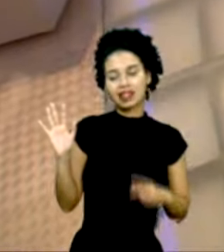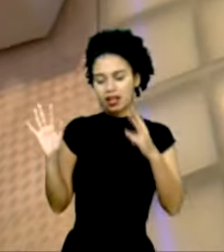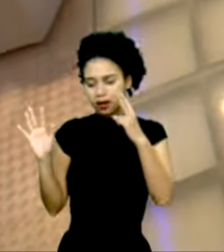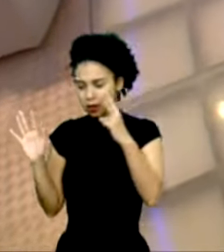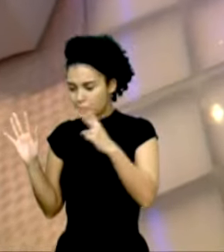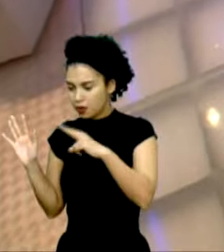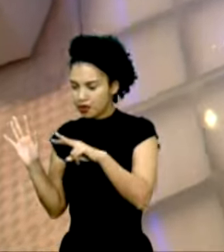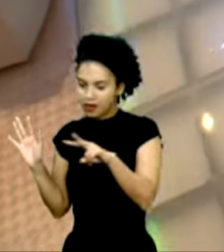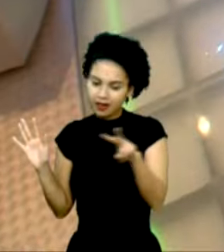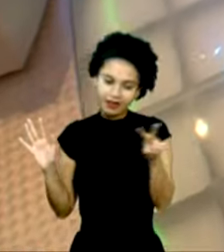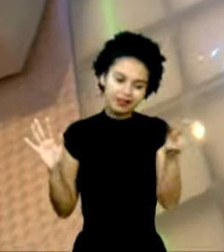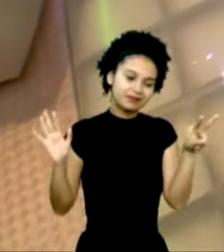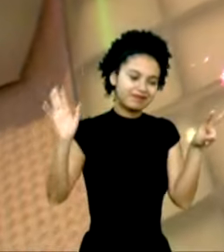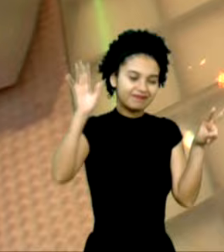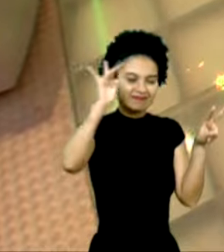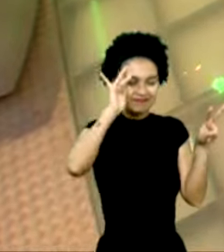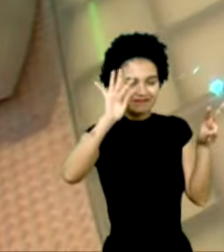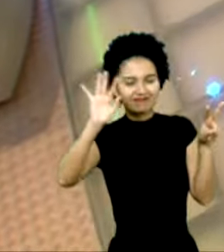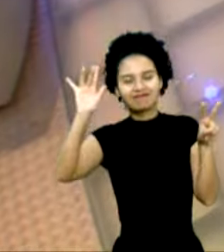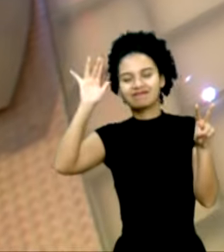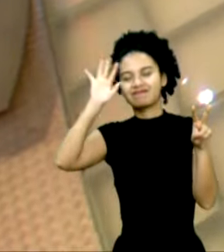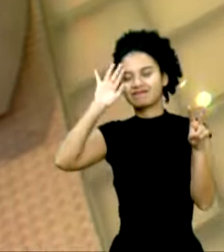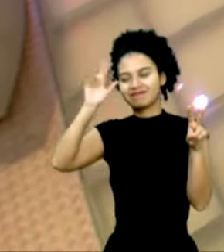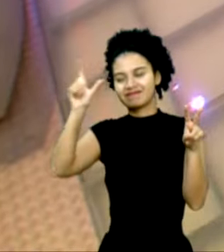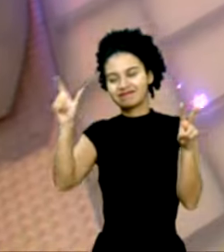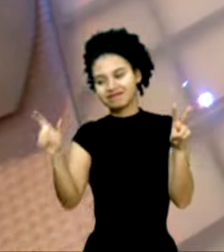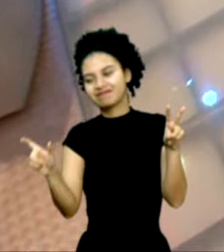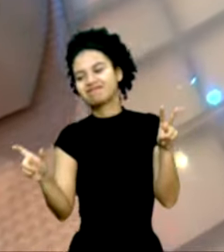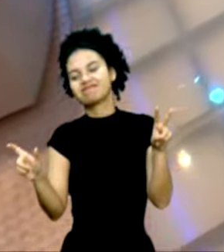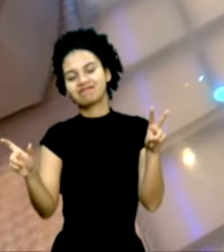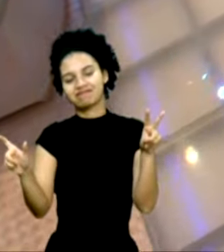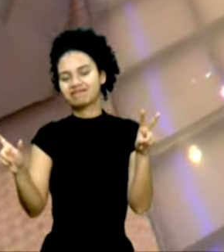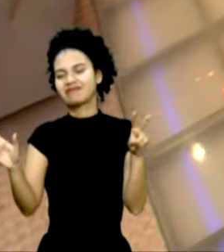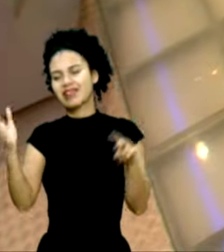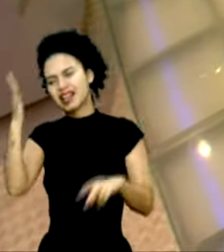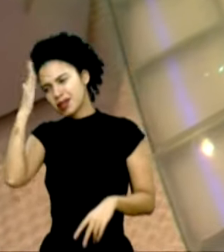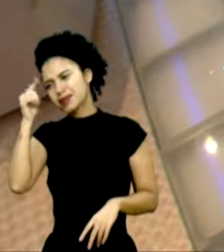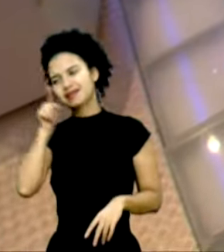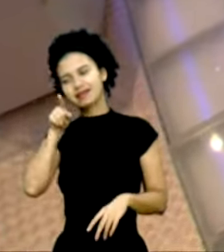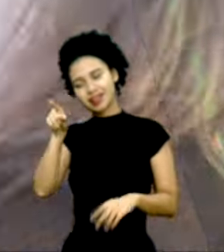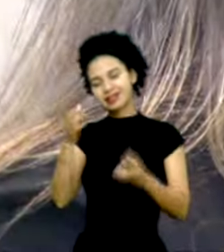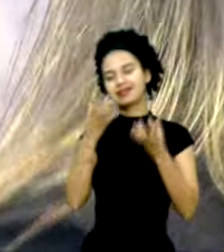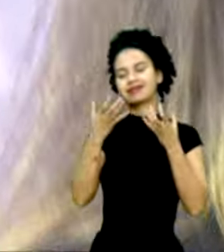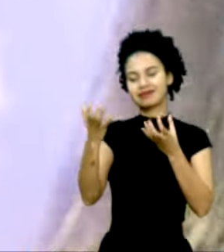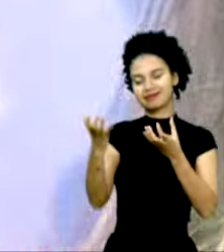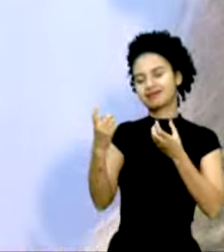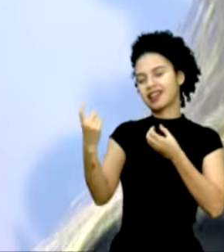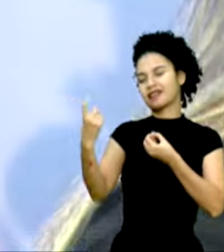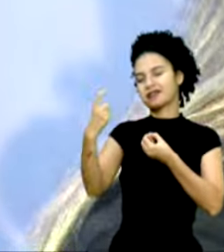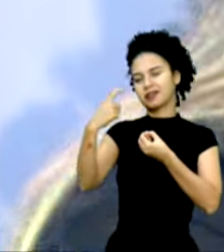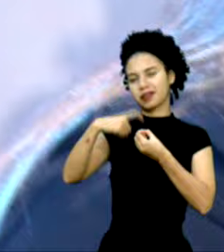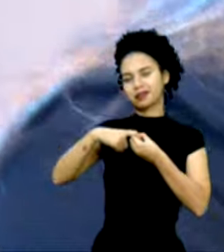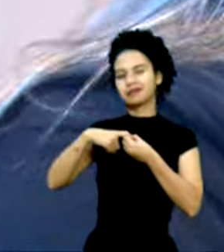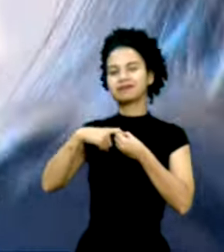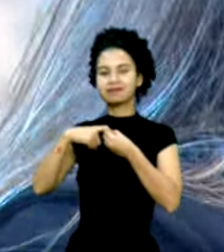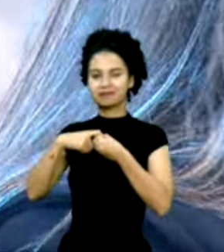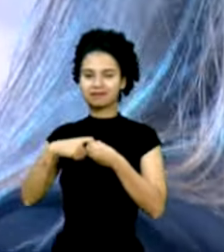Vejo em qualquer lugar que eu vá. E sei também, você anda louca